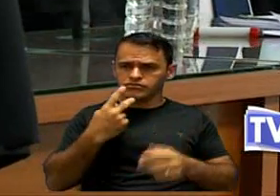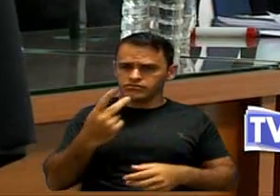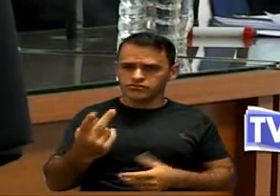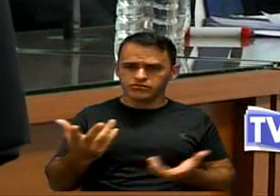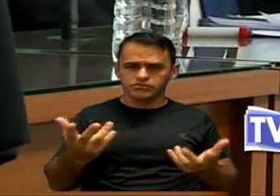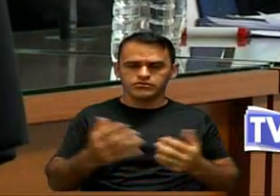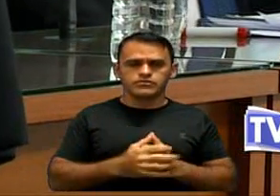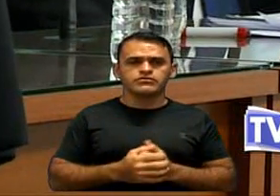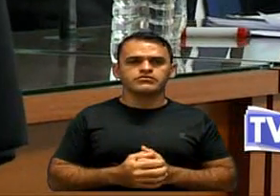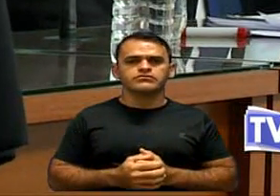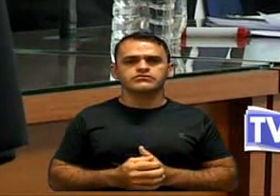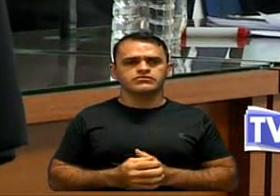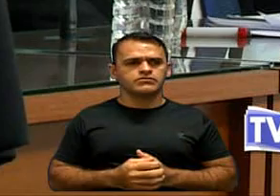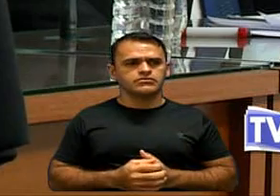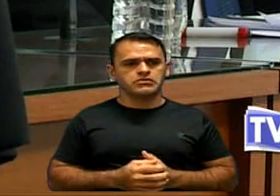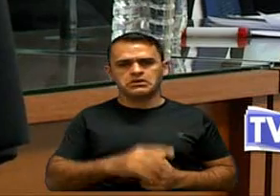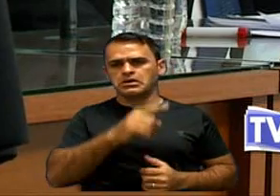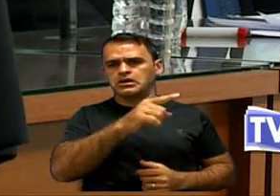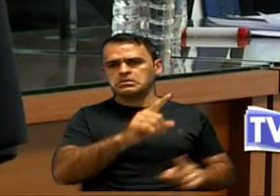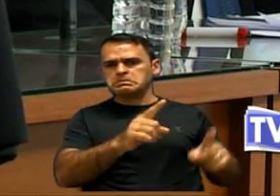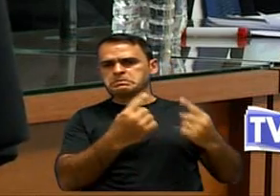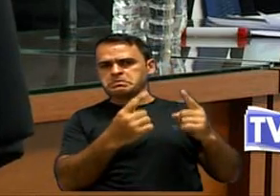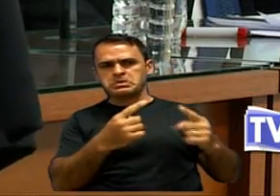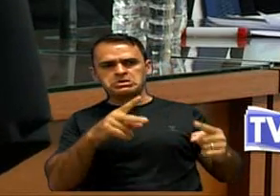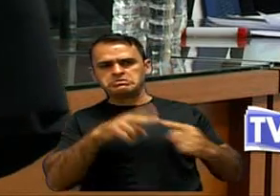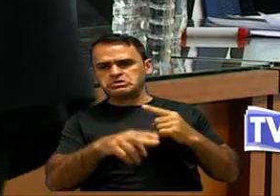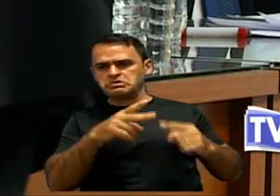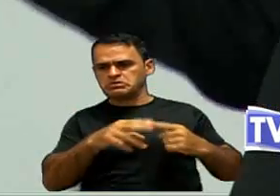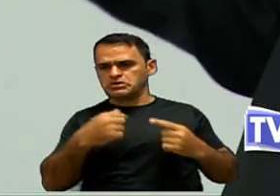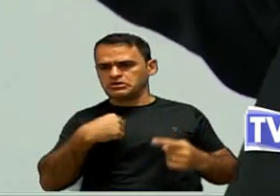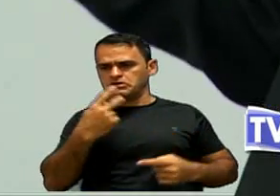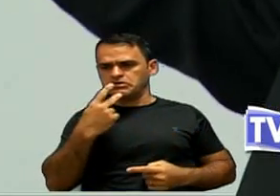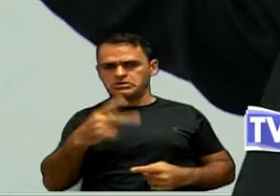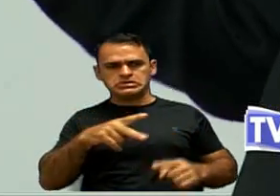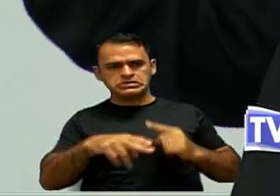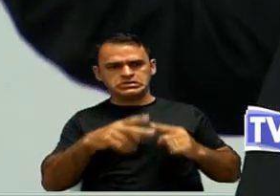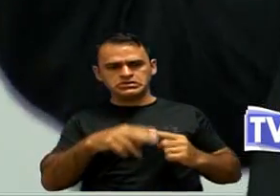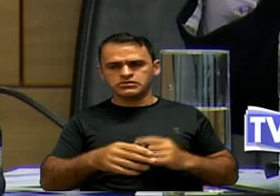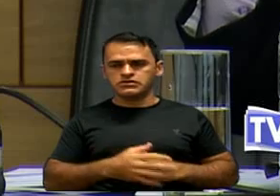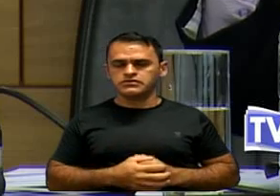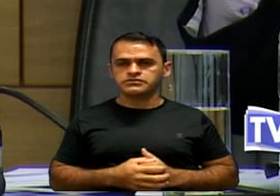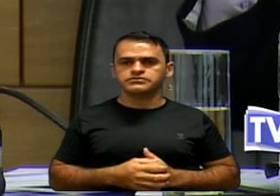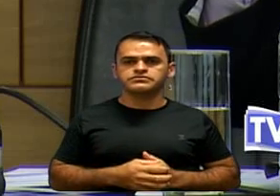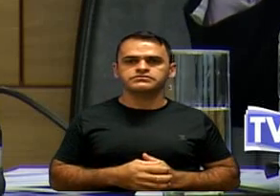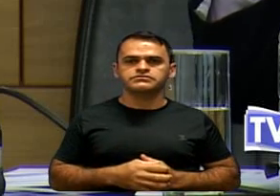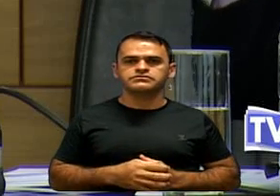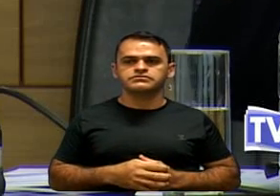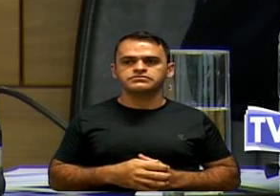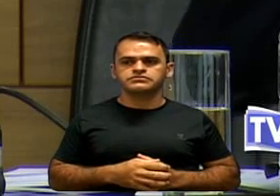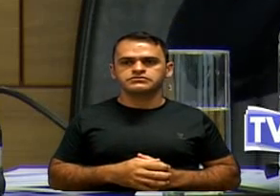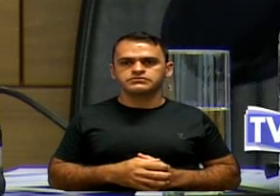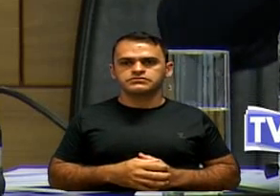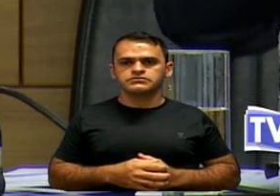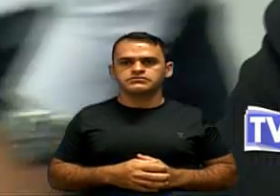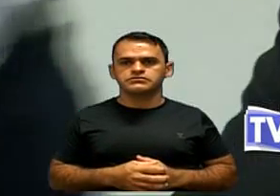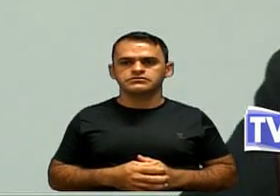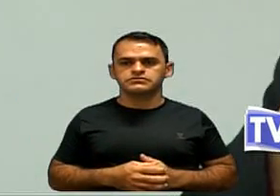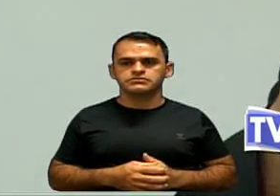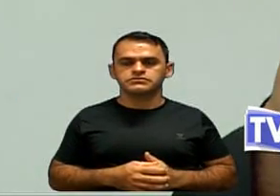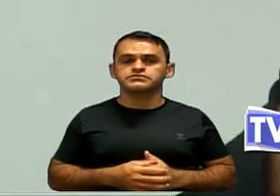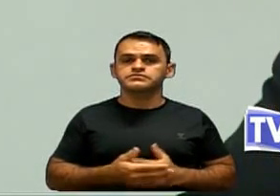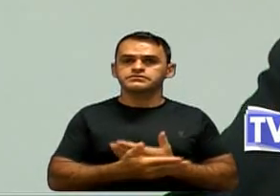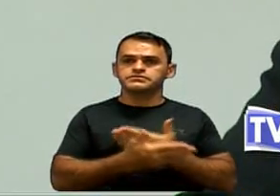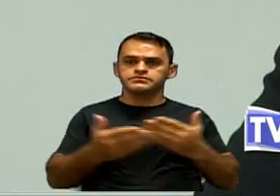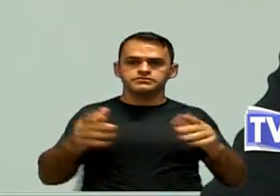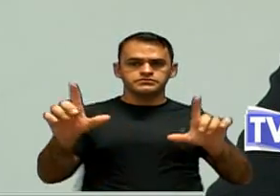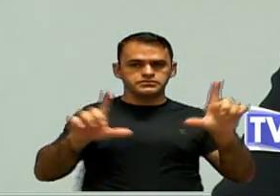muito. Fala, não deixa eu falar. Bom dia. Ele mesmo aperta o botão aqui, abre o microfone para ele. Que nos assiste pela TV